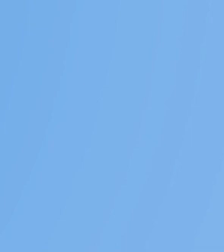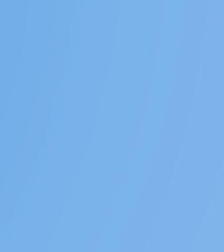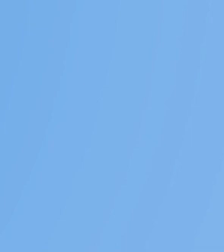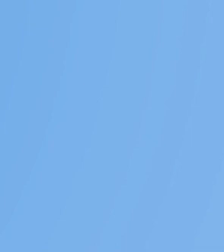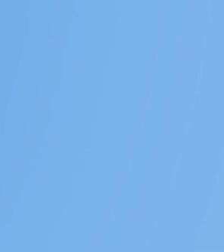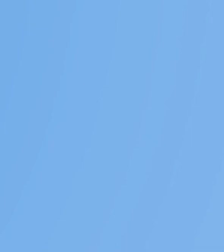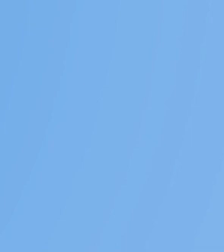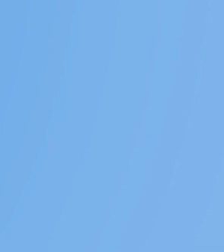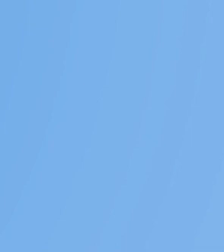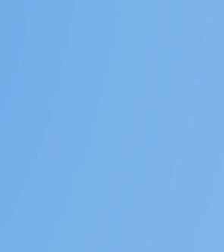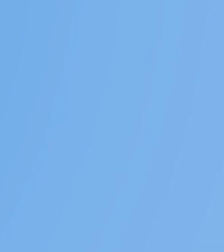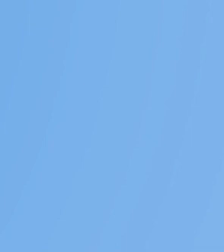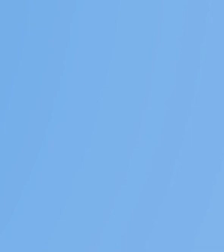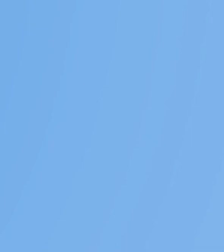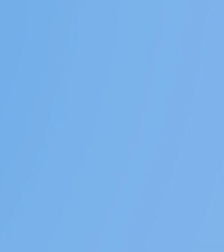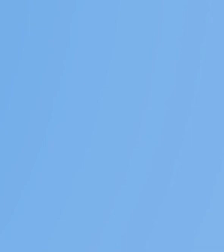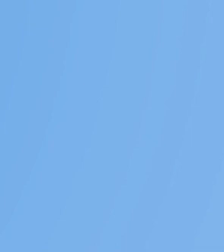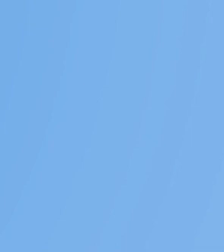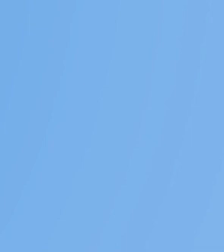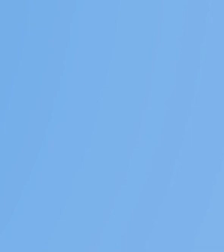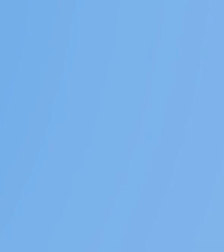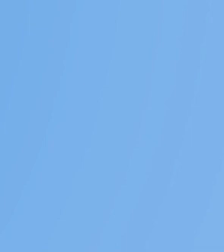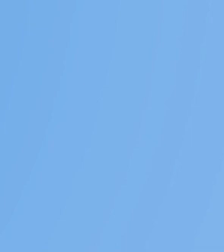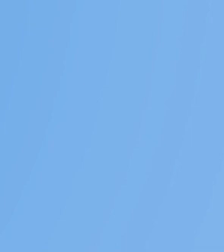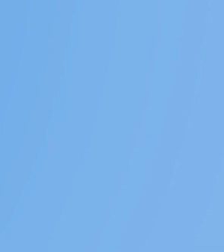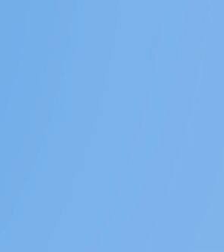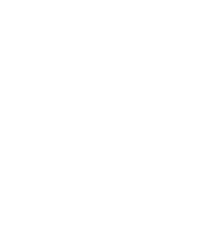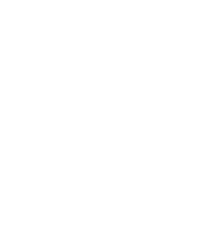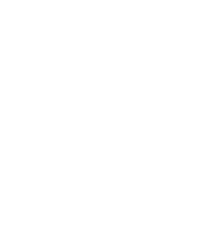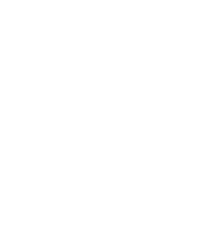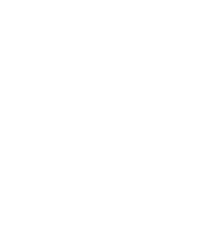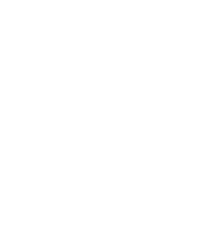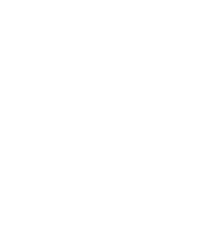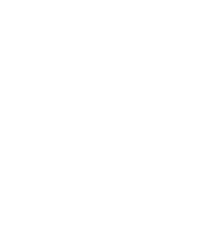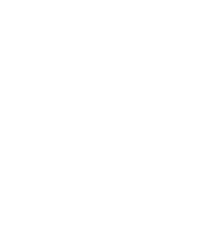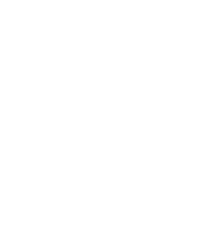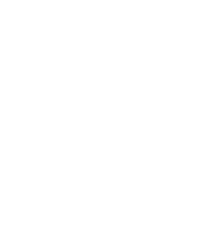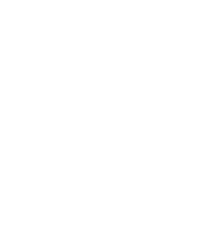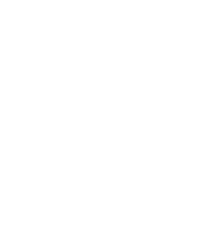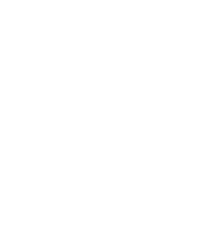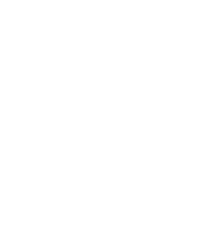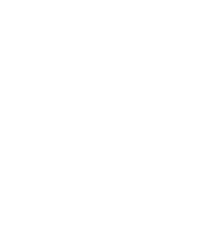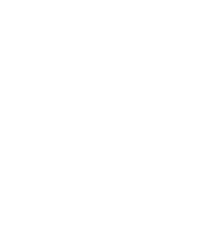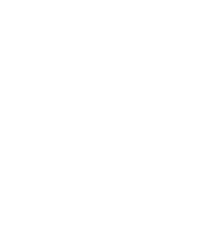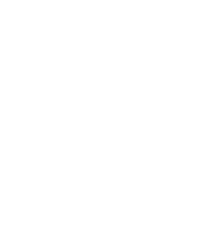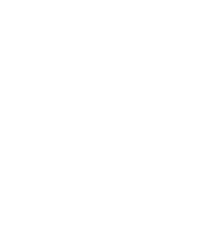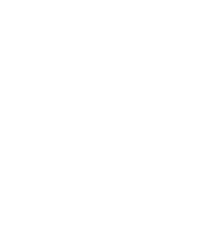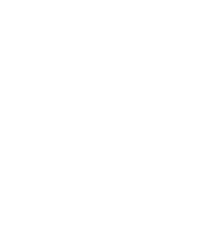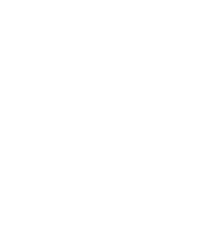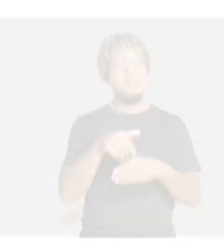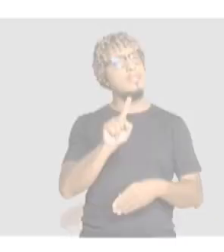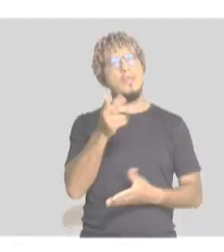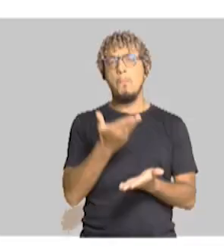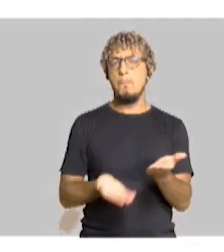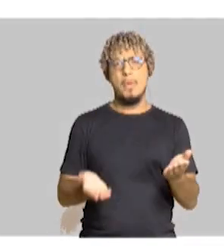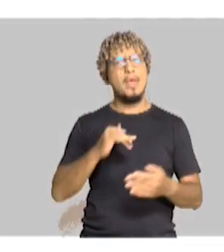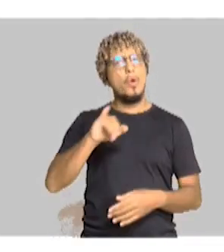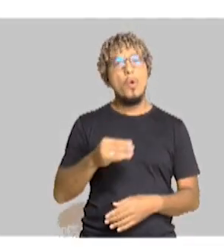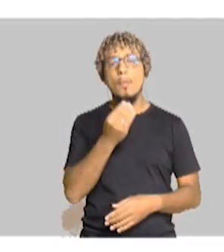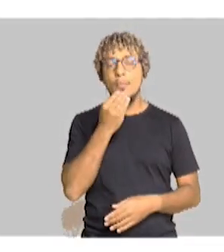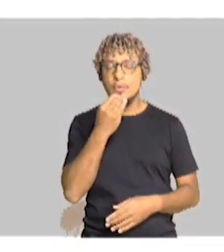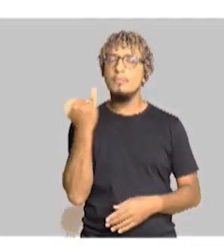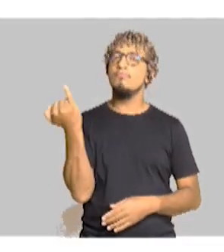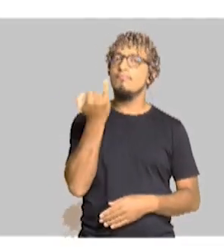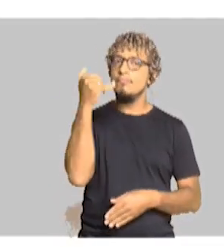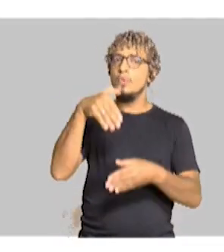Farias filho e Josefa Melo e Souza bem-te-vi Andrade se você é apto a votar Não perca oportunidade de participar desse